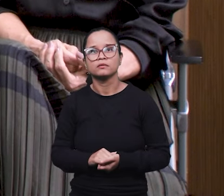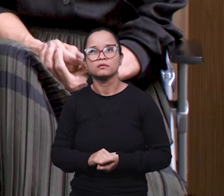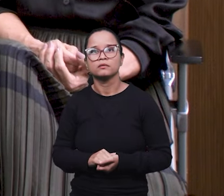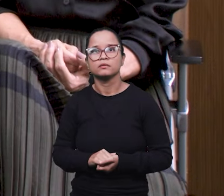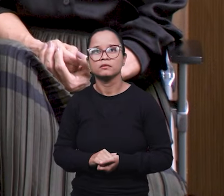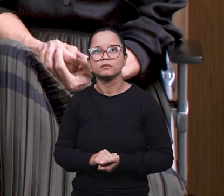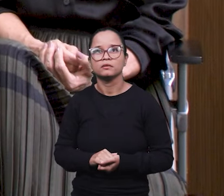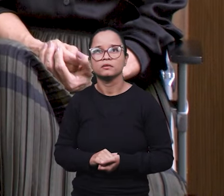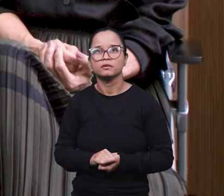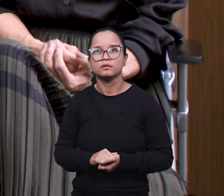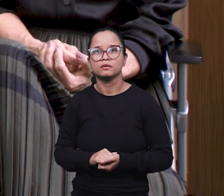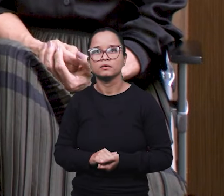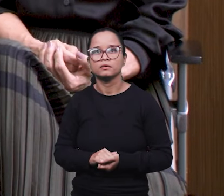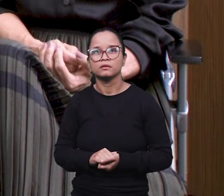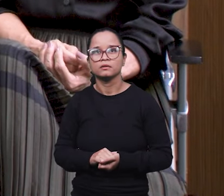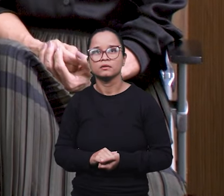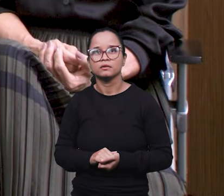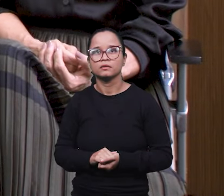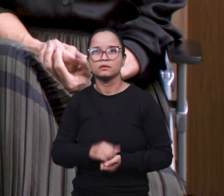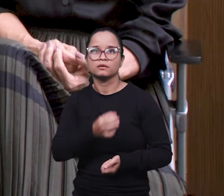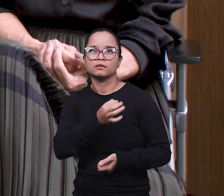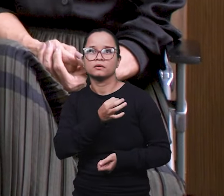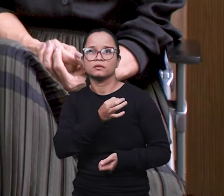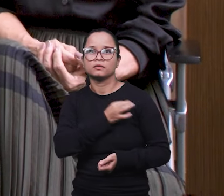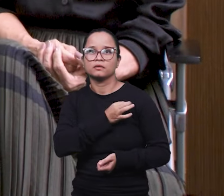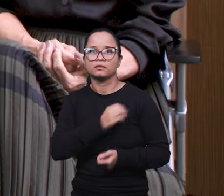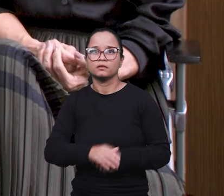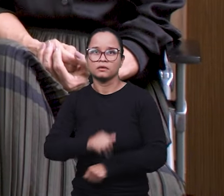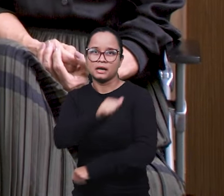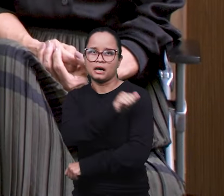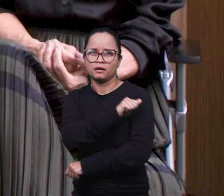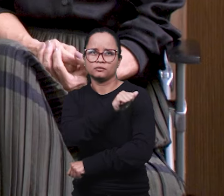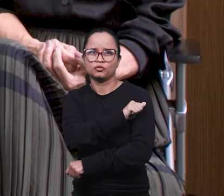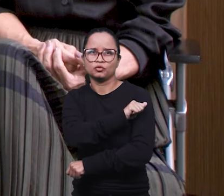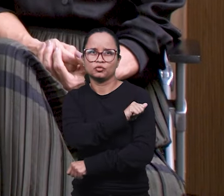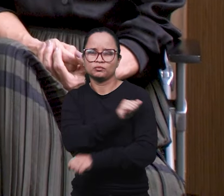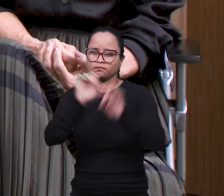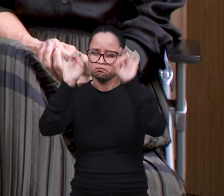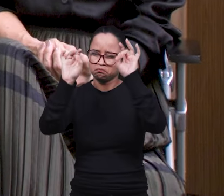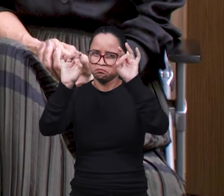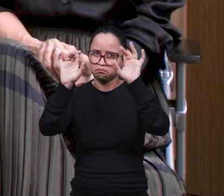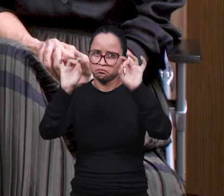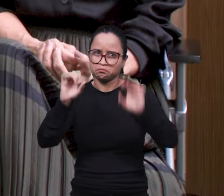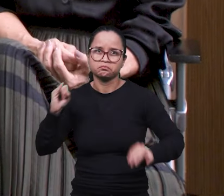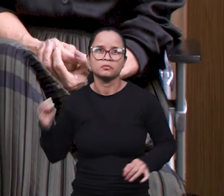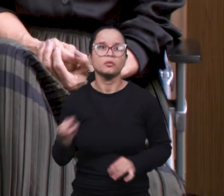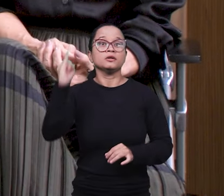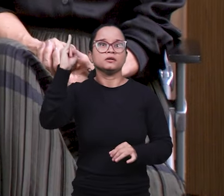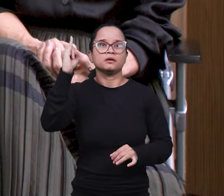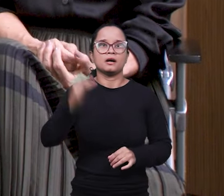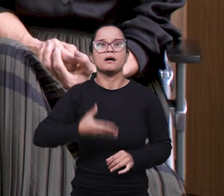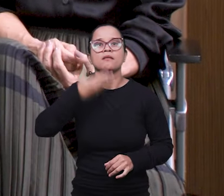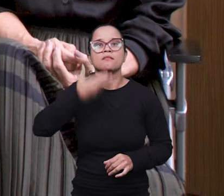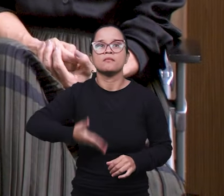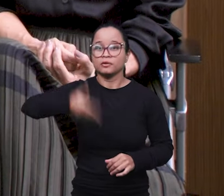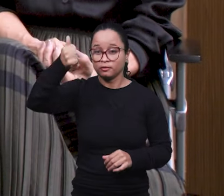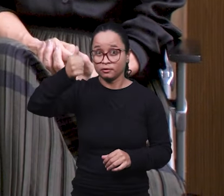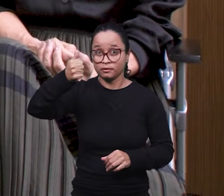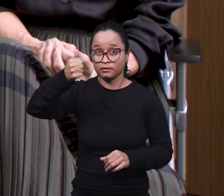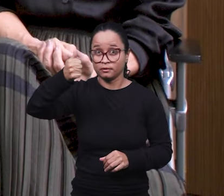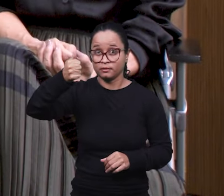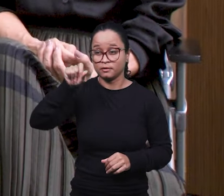né outstanding student outstanding stud tipo aluna incrível assim aluna é então ela ganhou o b do melhor intercambista da França